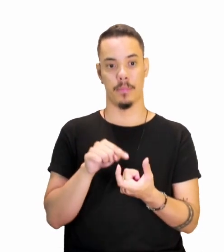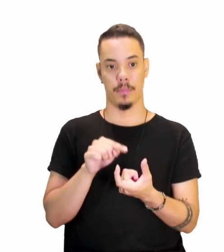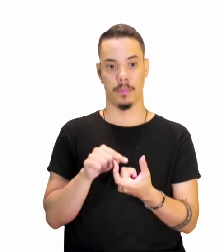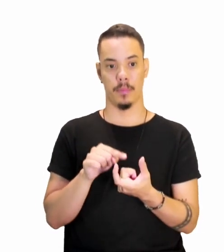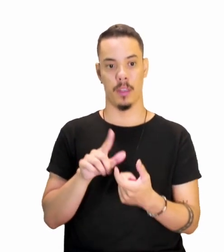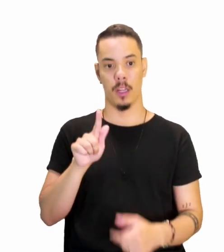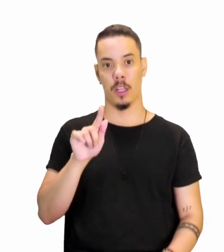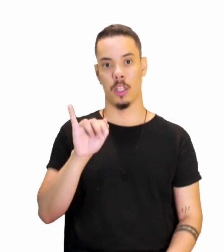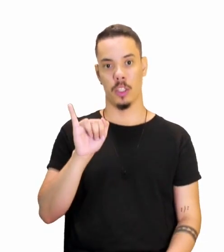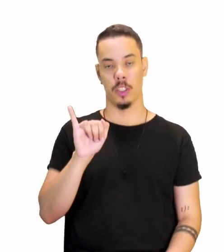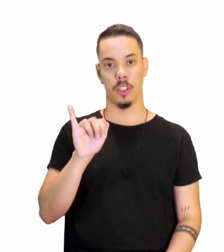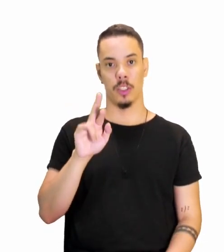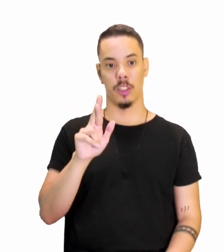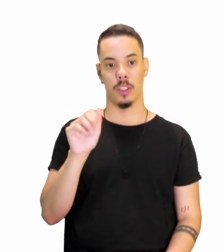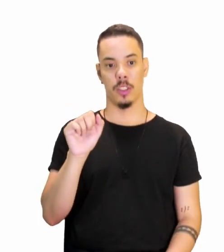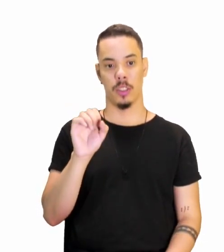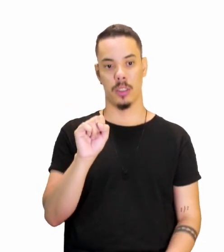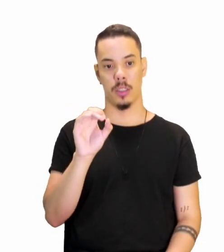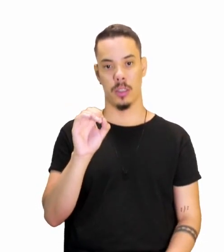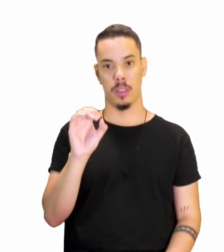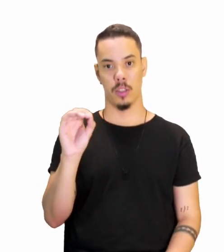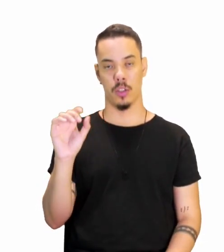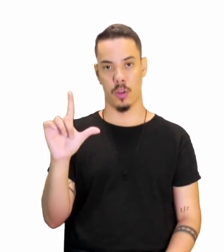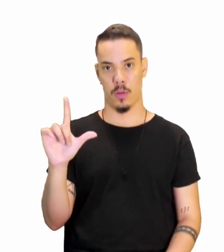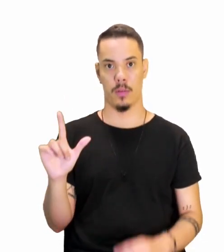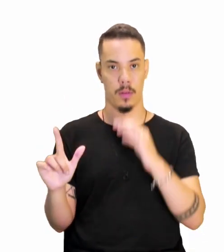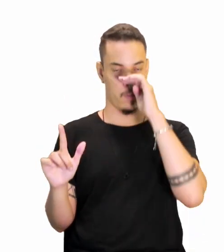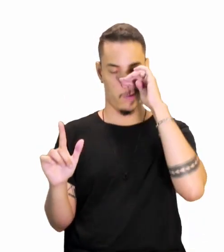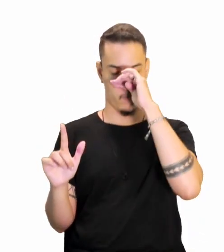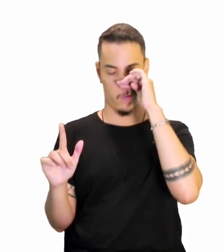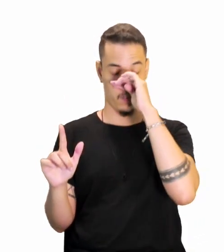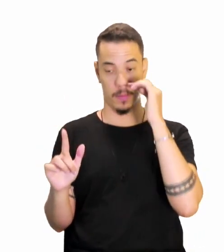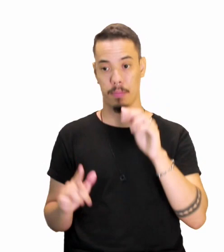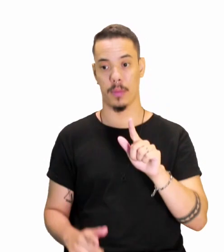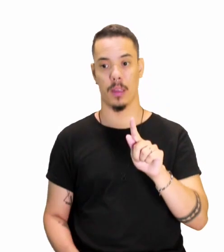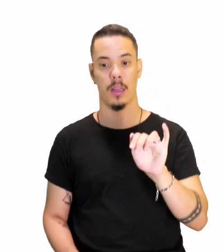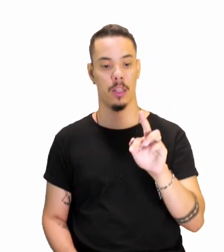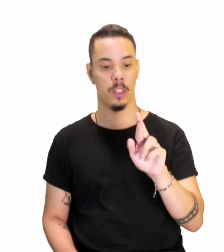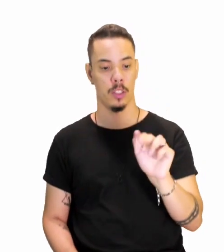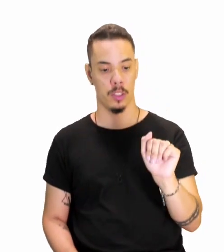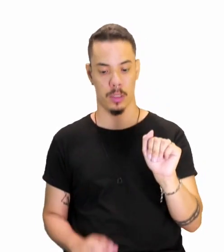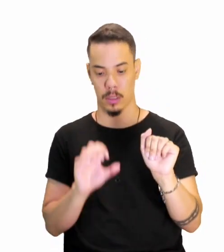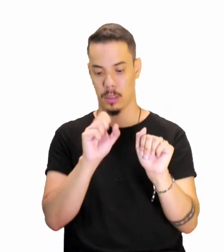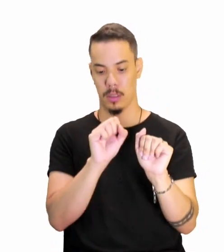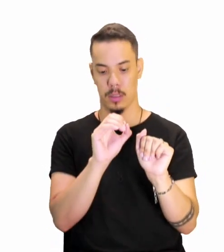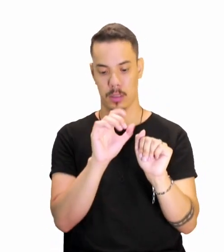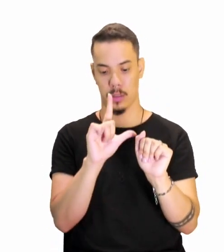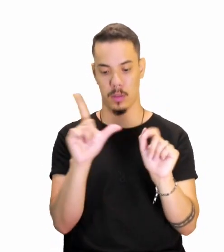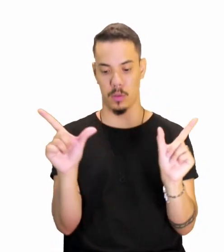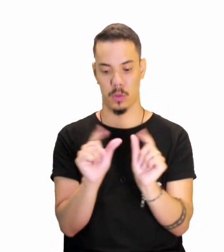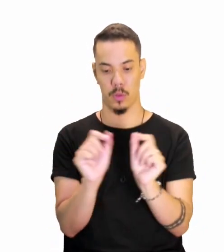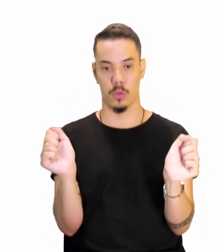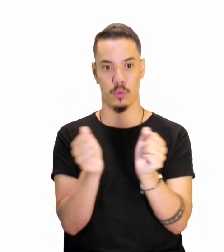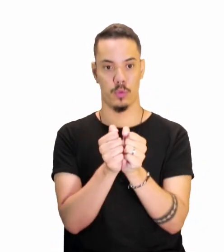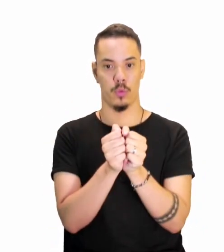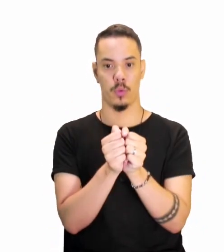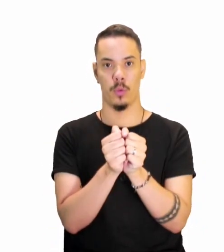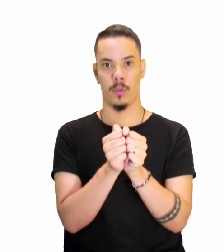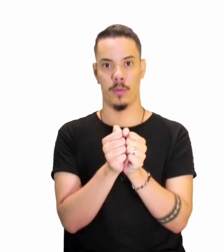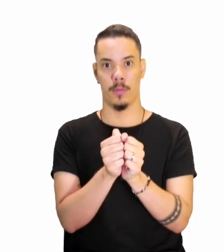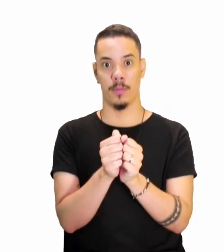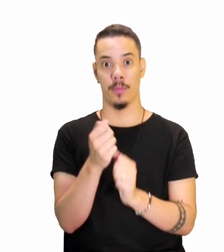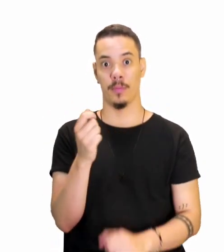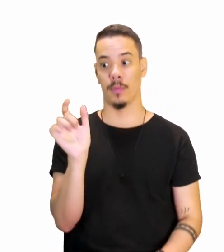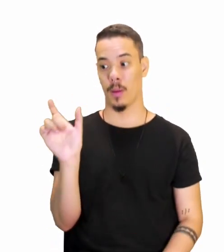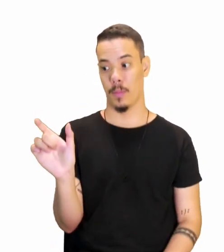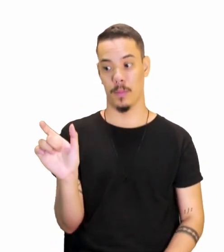girassol. Eu tenho o radical de gira e tenho o radical de sol. Juntando, então aqui para formar essa palavra